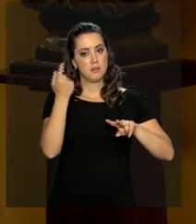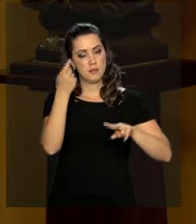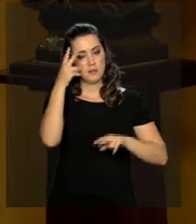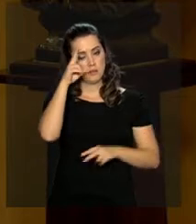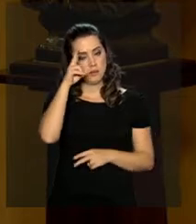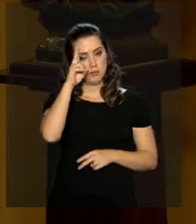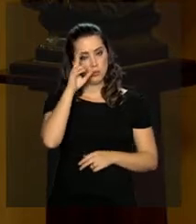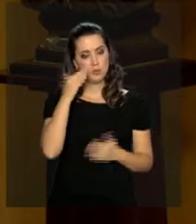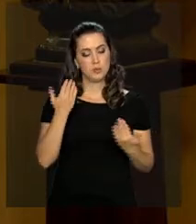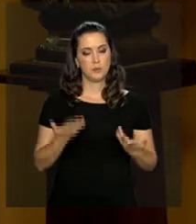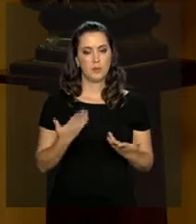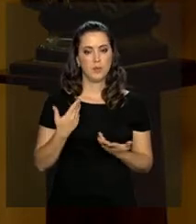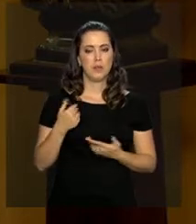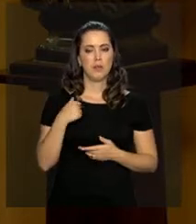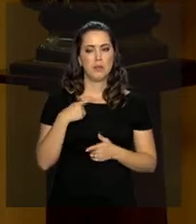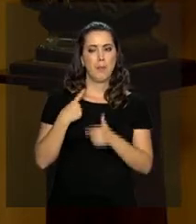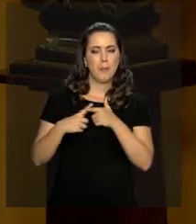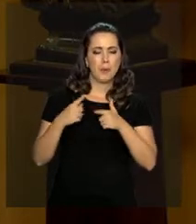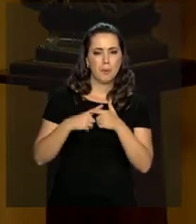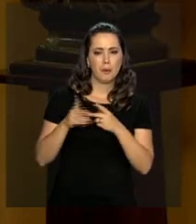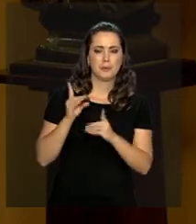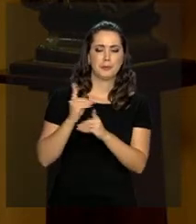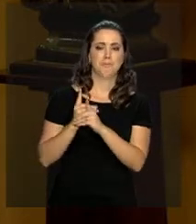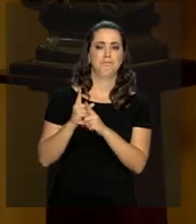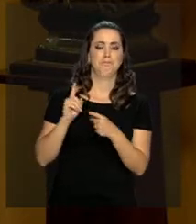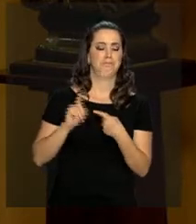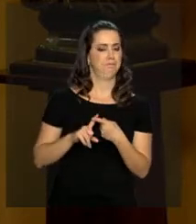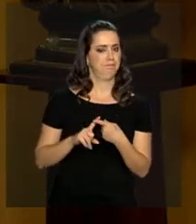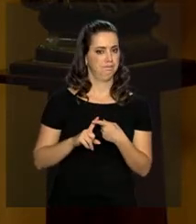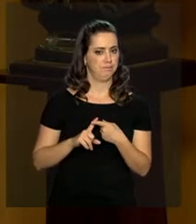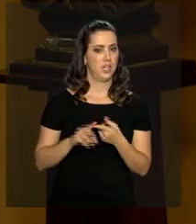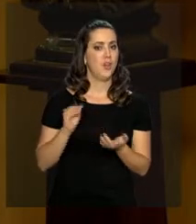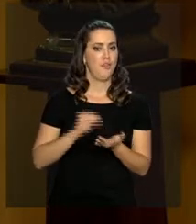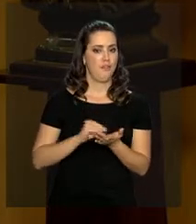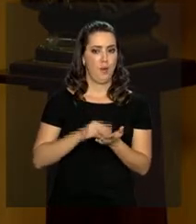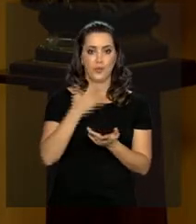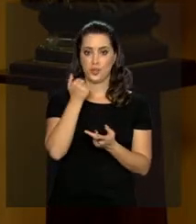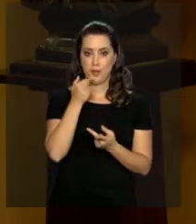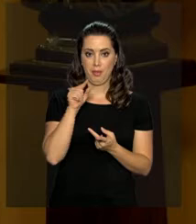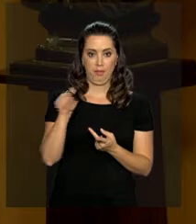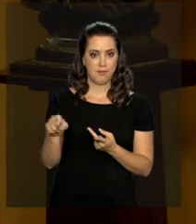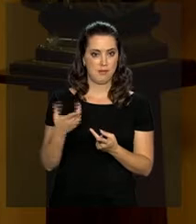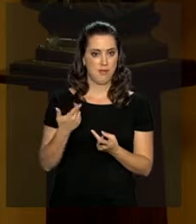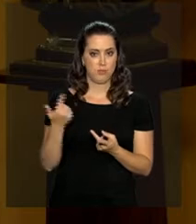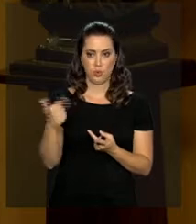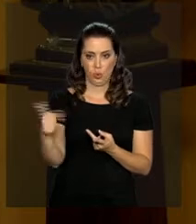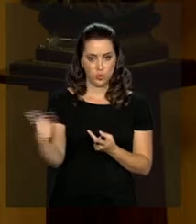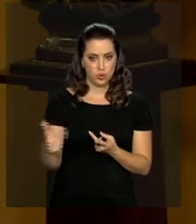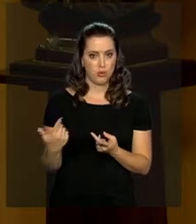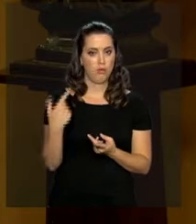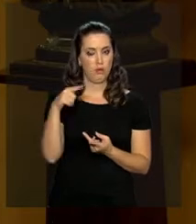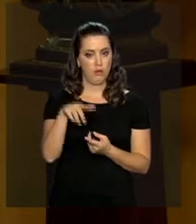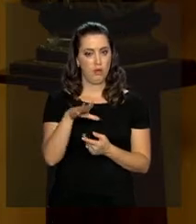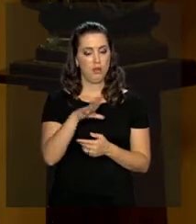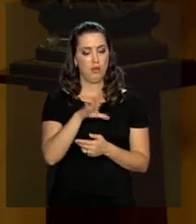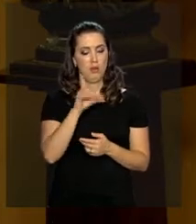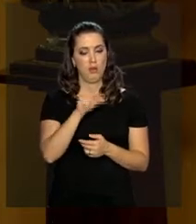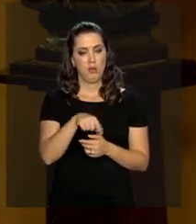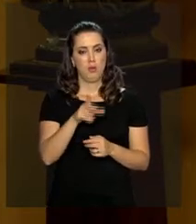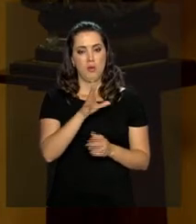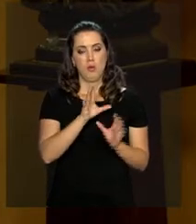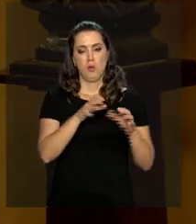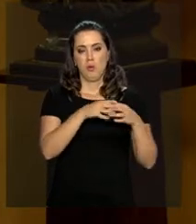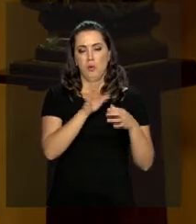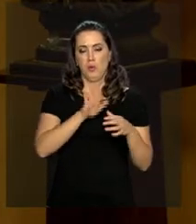segunda feira dentre as irregularidades encontradas estavam a falta de alimentação segundo o diretor geral do departamento penitenciário